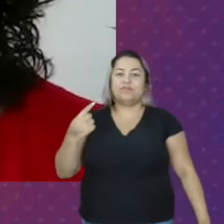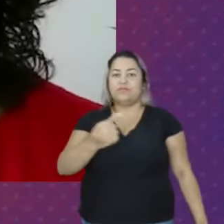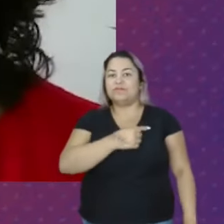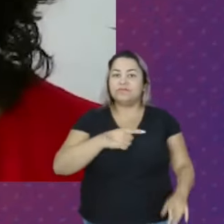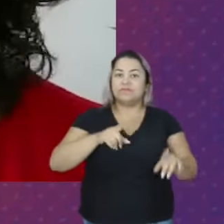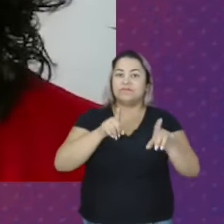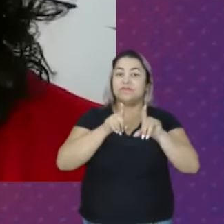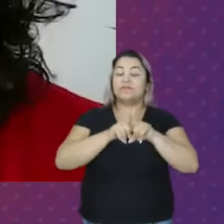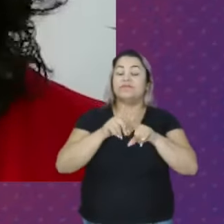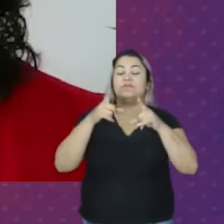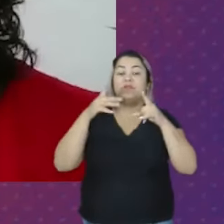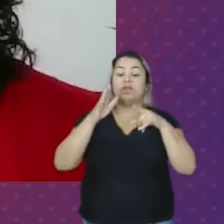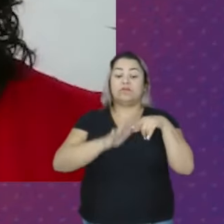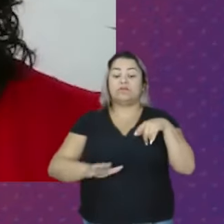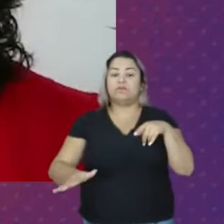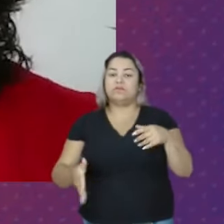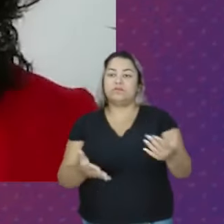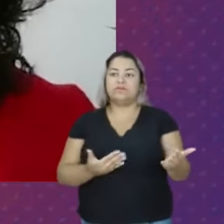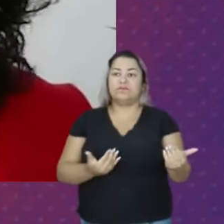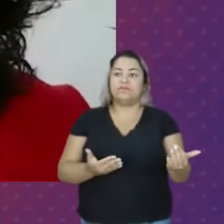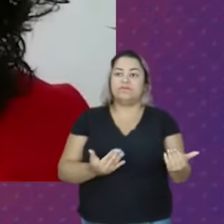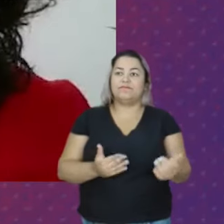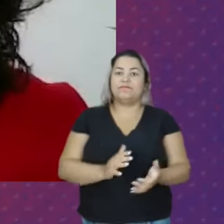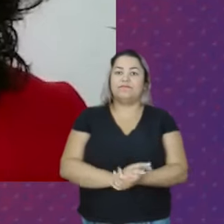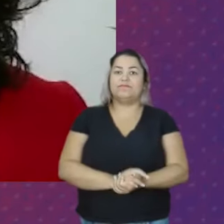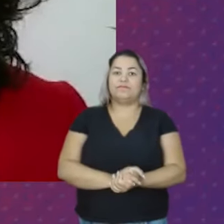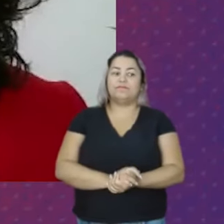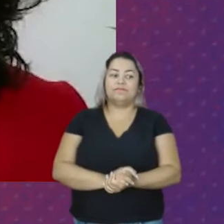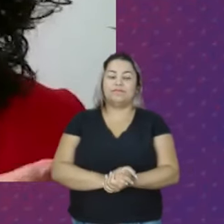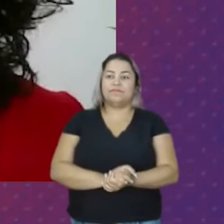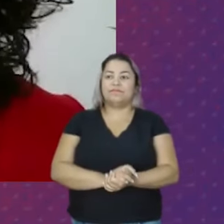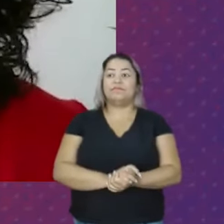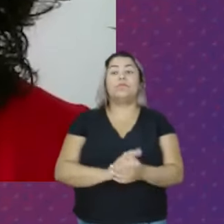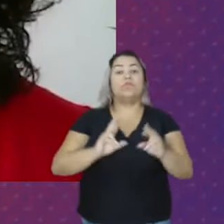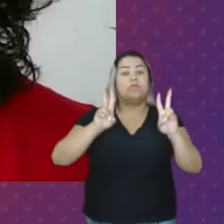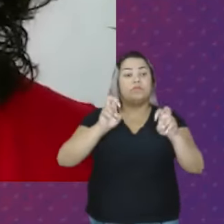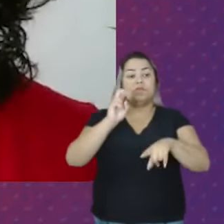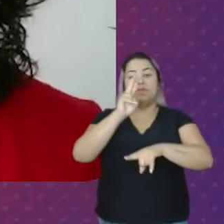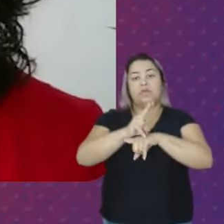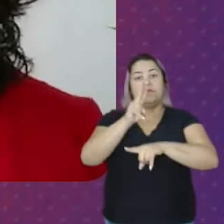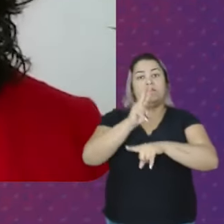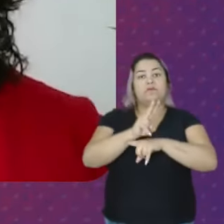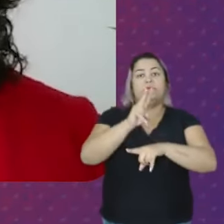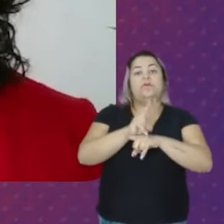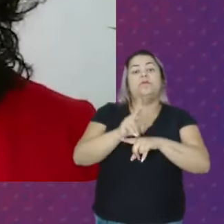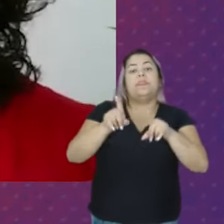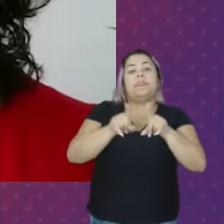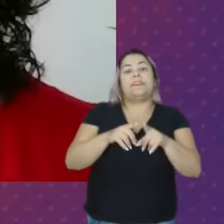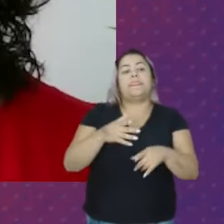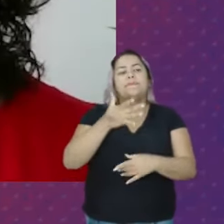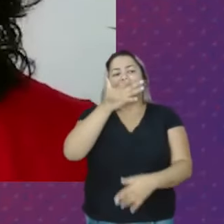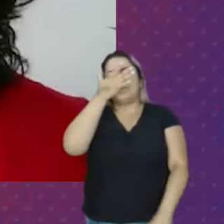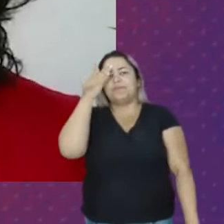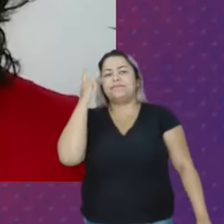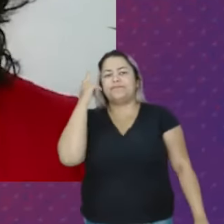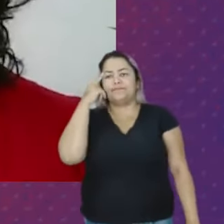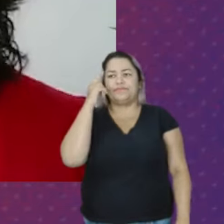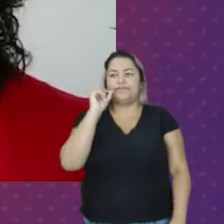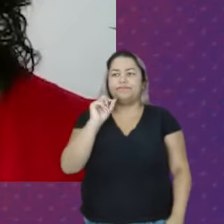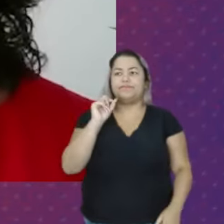do adolescente. Eu estava tratando sobre a proteção e aí muita gente pensa, nossa, e